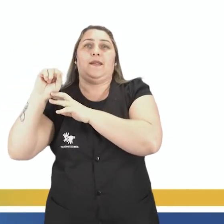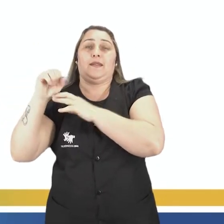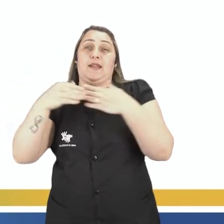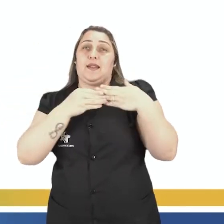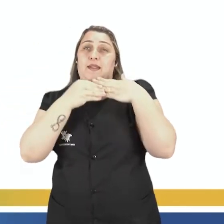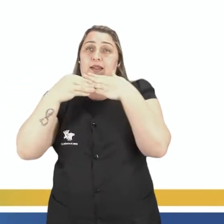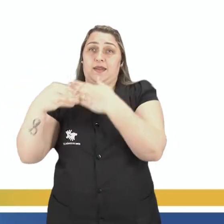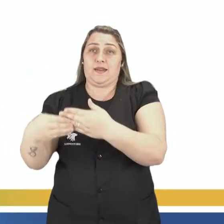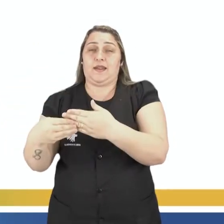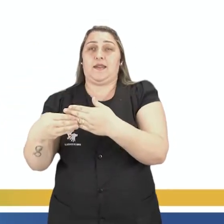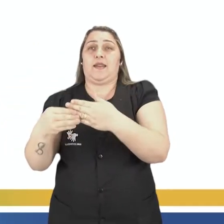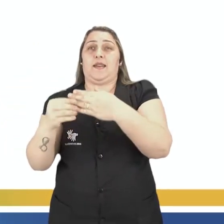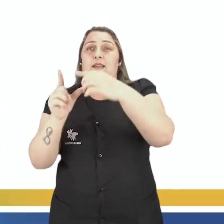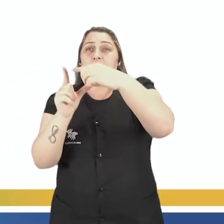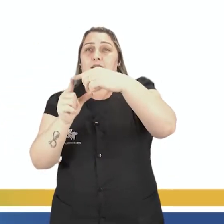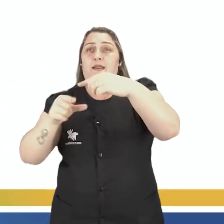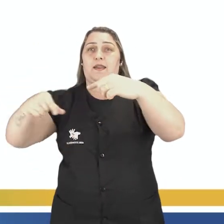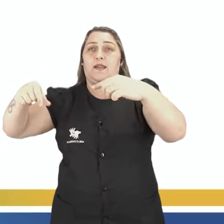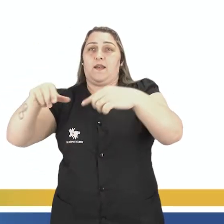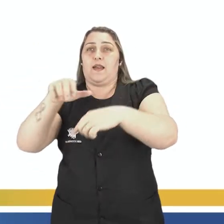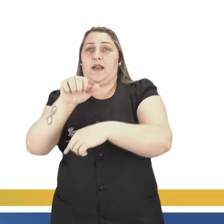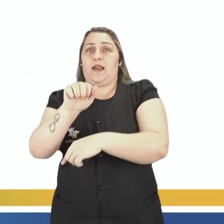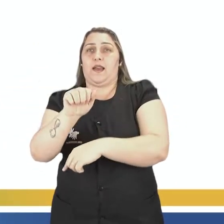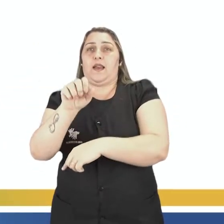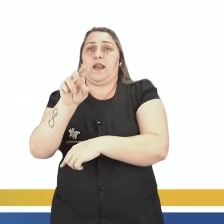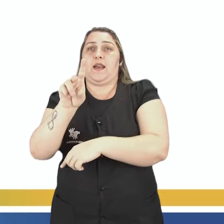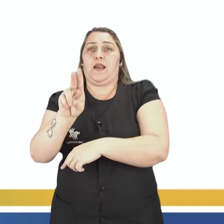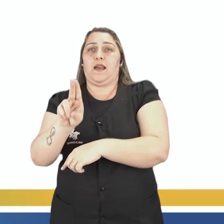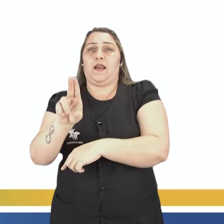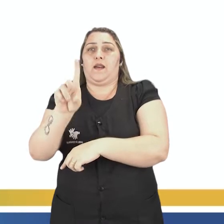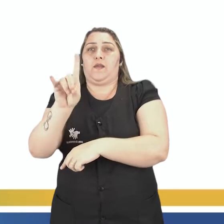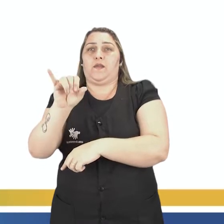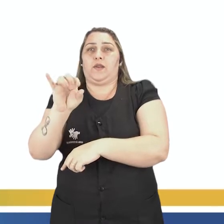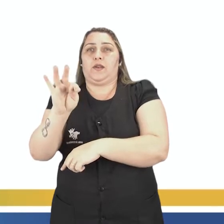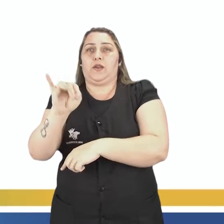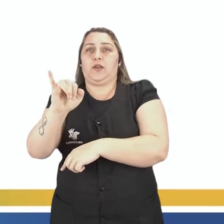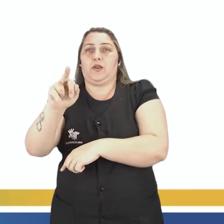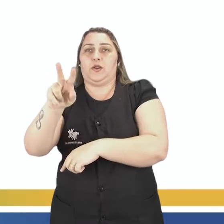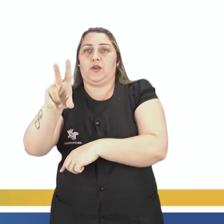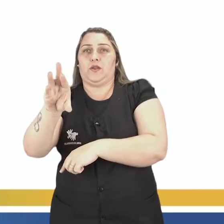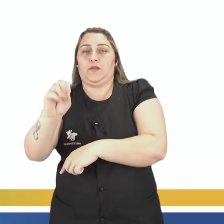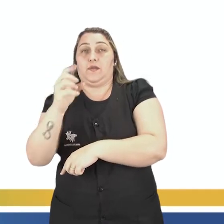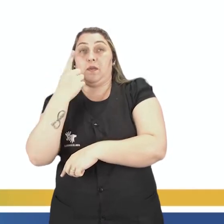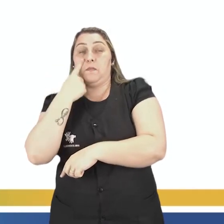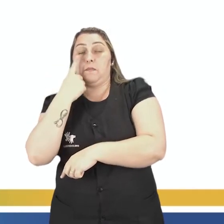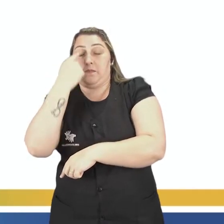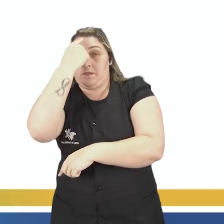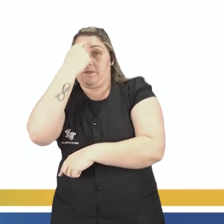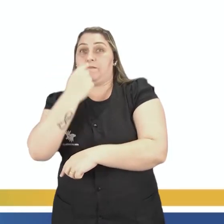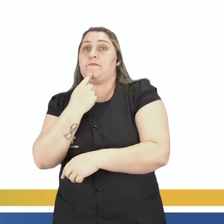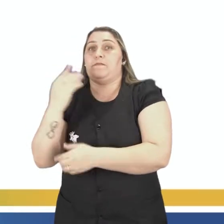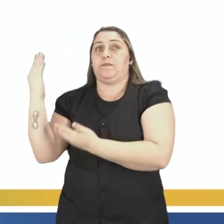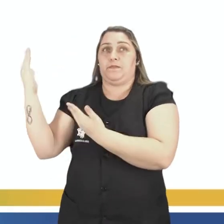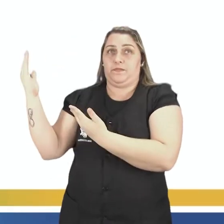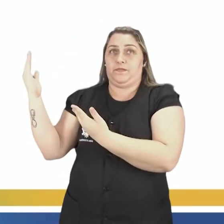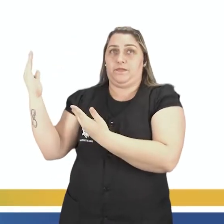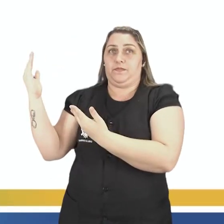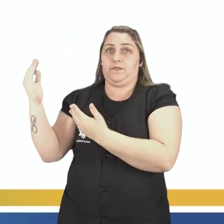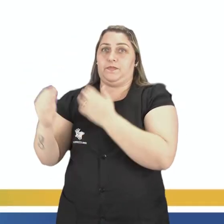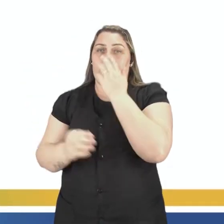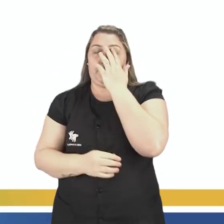conduzidos pelo canal auditivo. Observando essa imagem, nós podemos ver a anatomia do